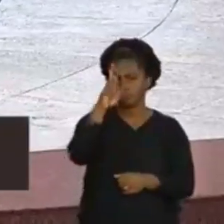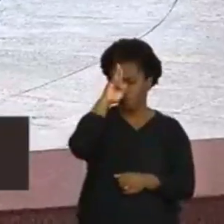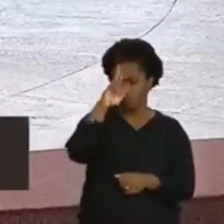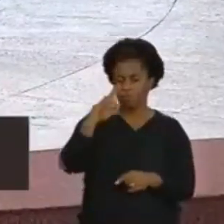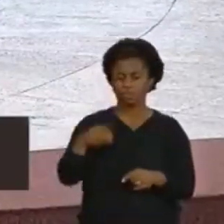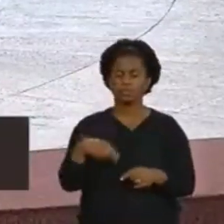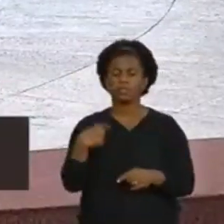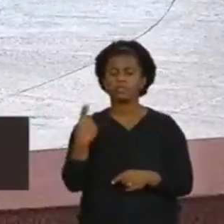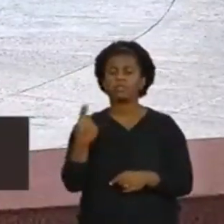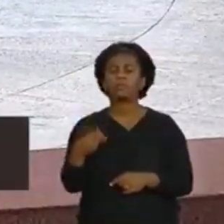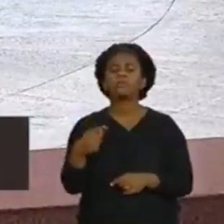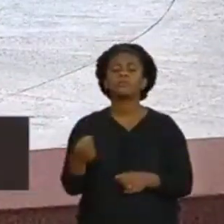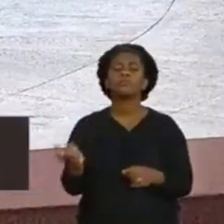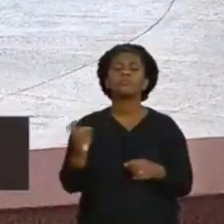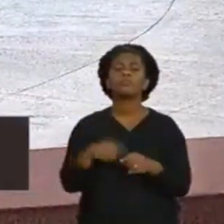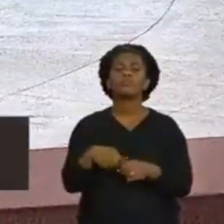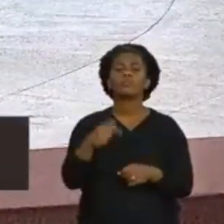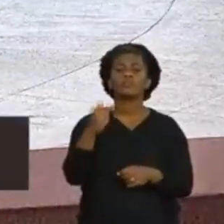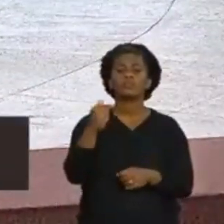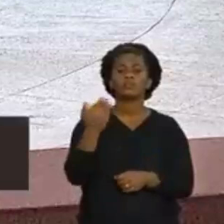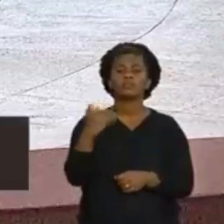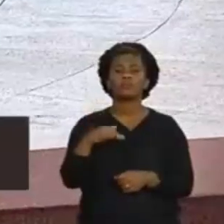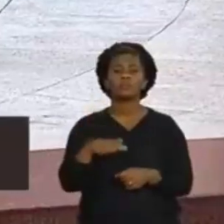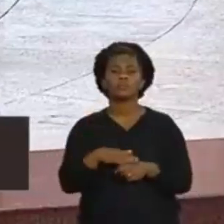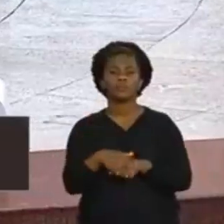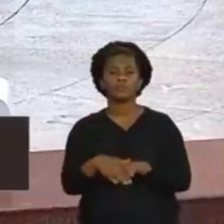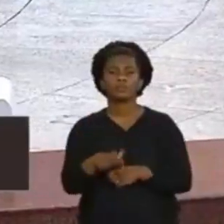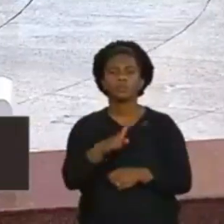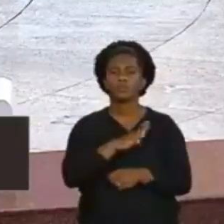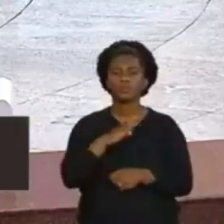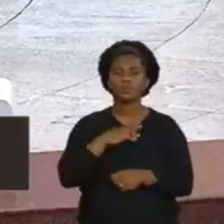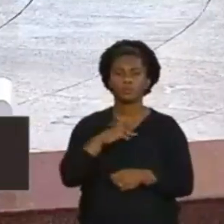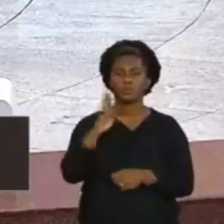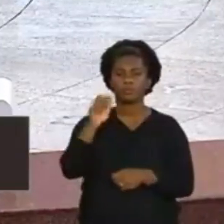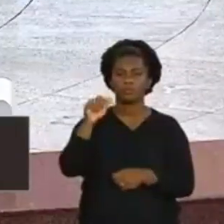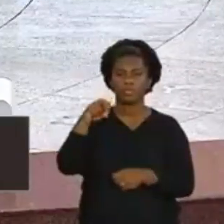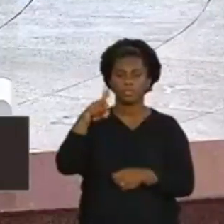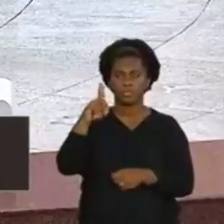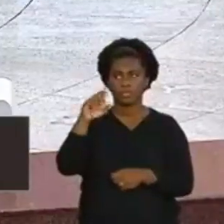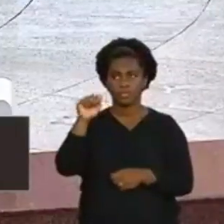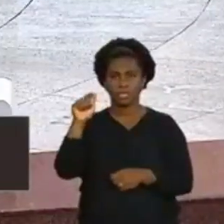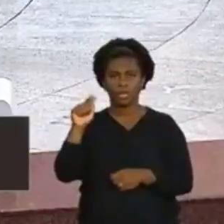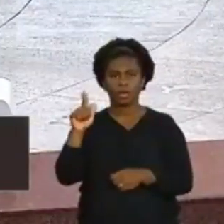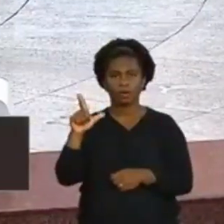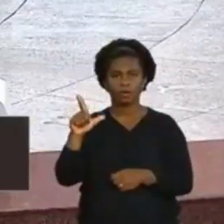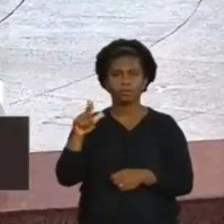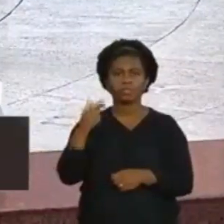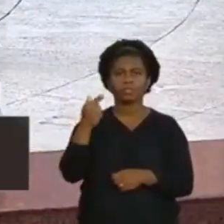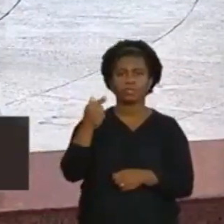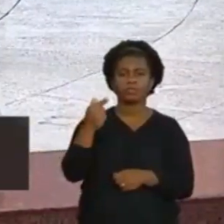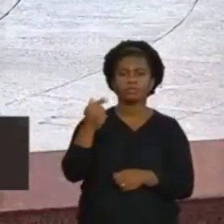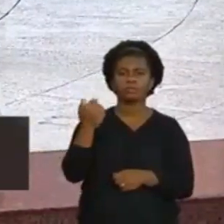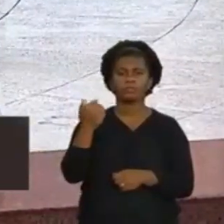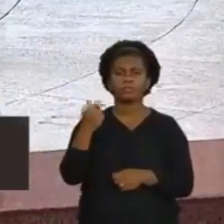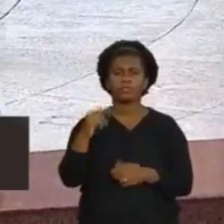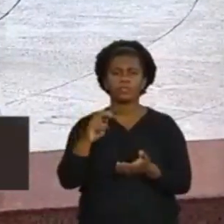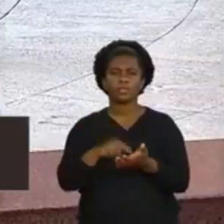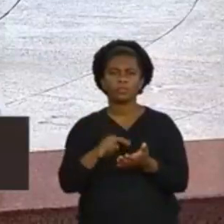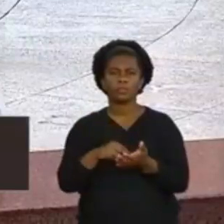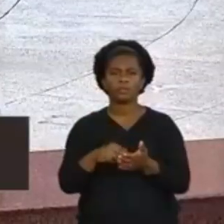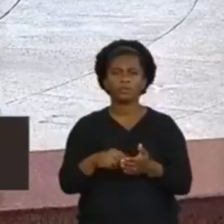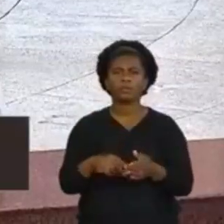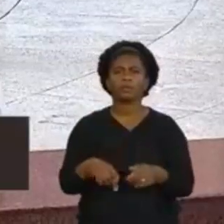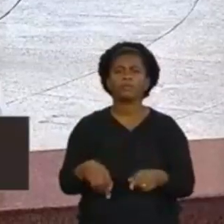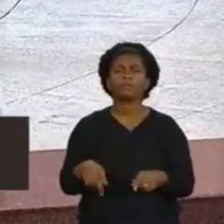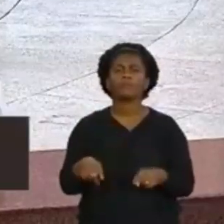noite. Bispo Randall 7 da manhã e o Bispo Francisco 10 da manhã e 3 da tarde. Todo mundo que não tem